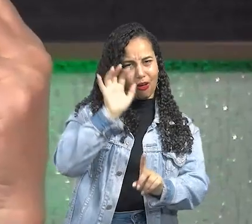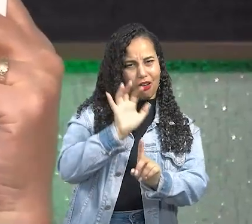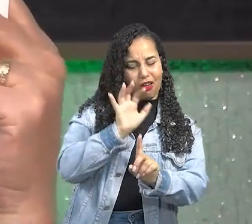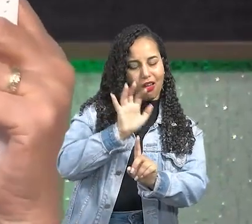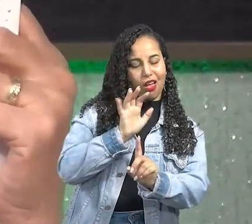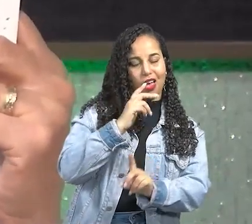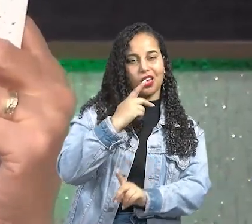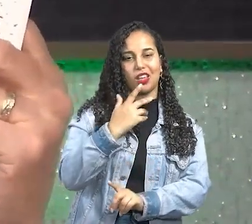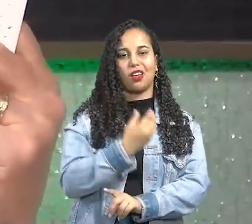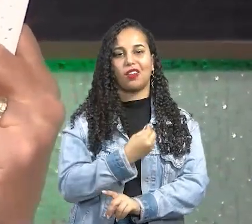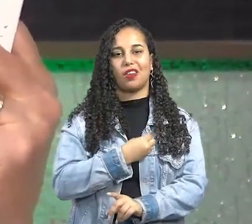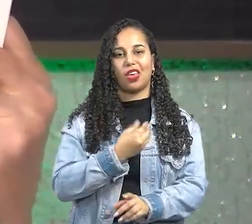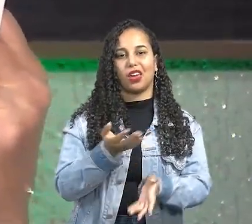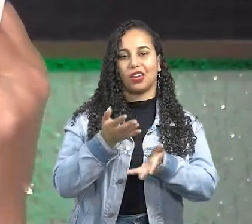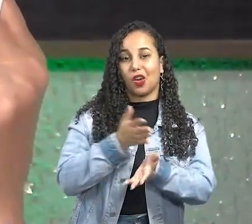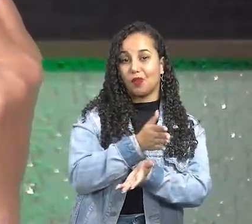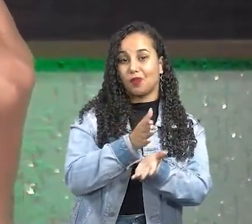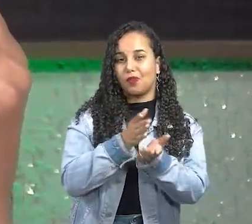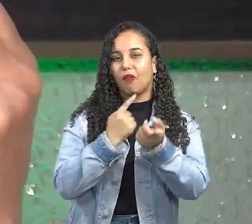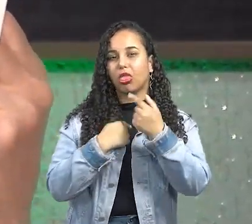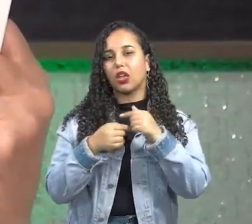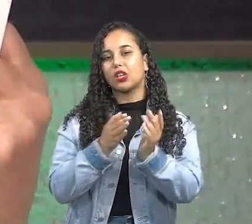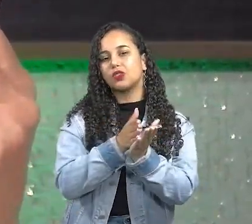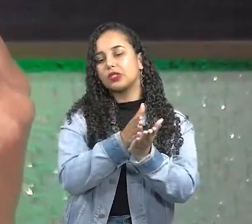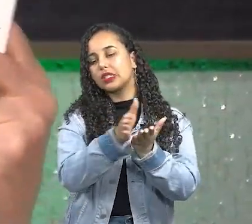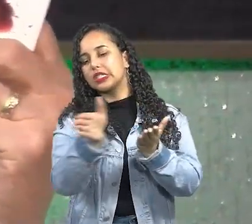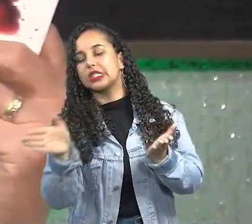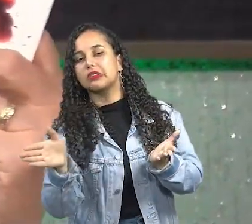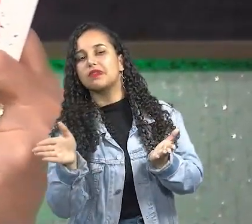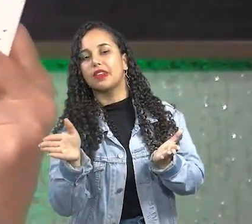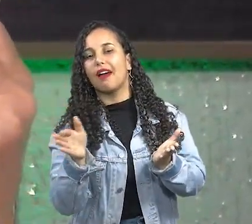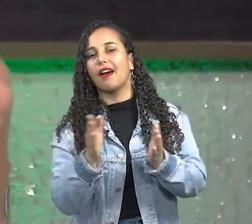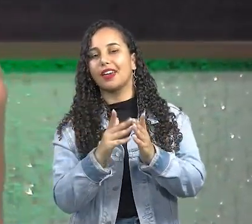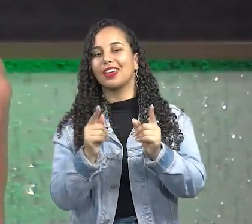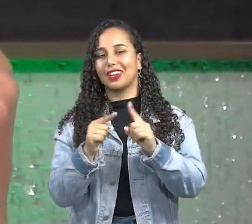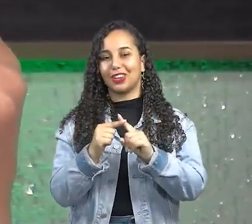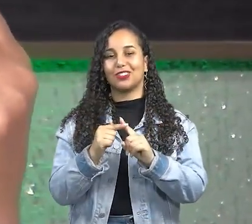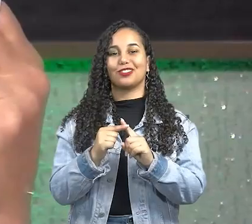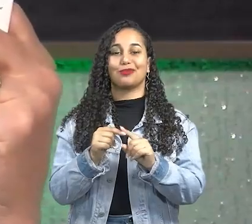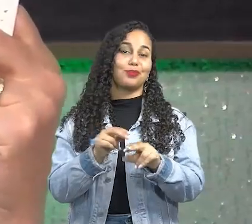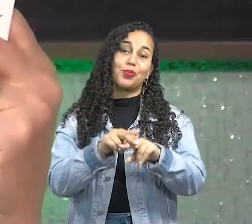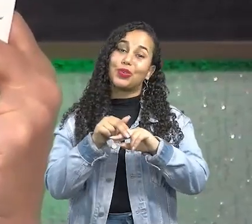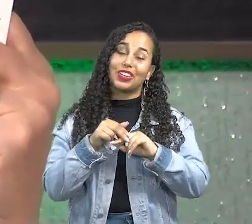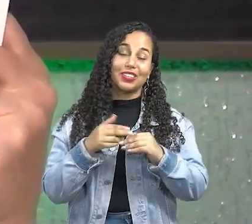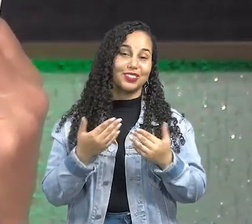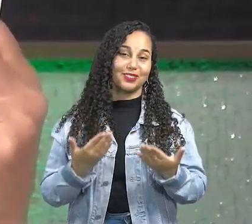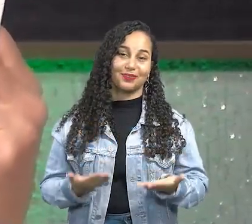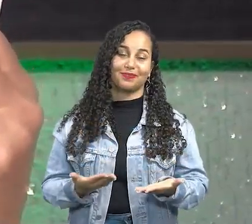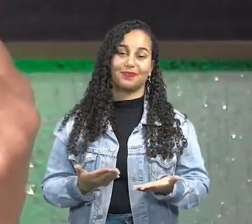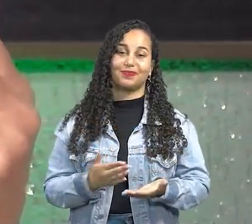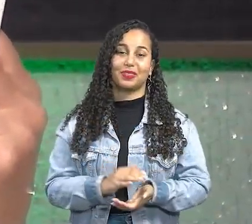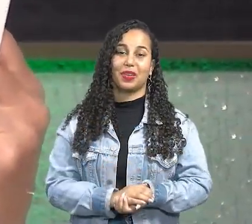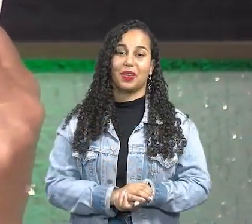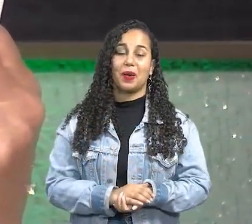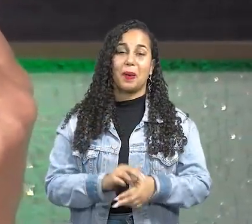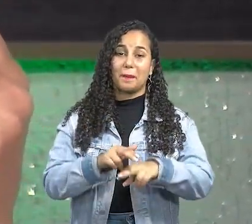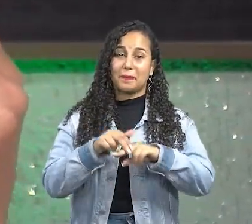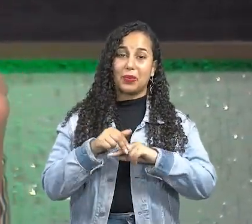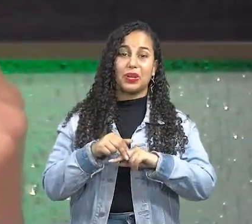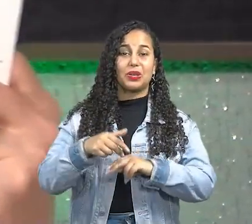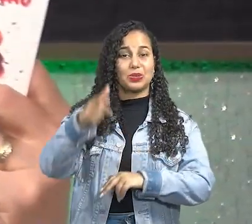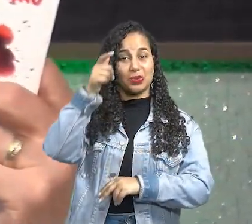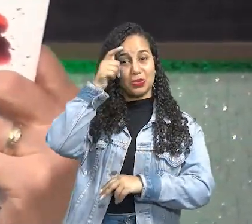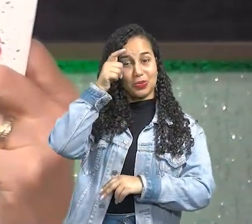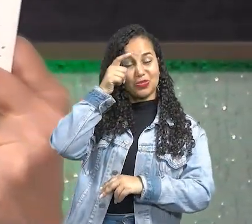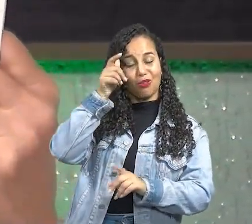você abandonar a igreja. Por isso que Satanás faz de tudo para você não estar na casa do Senhor. Por